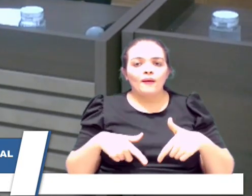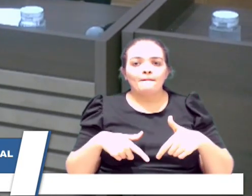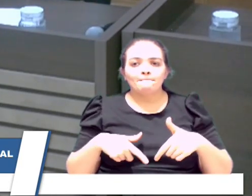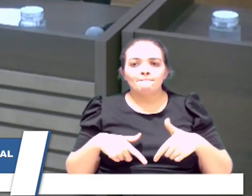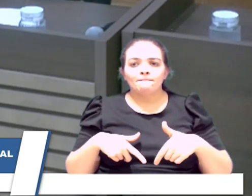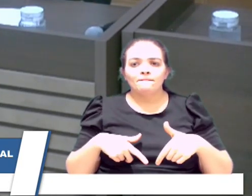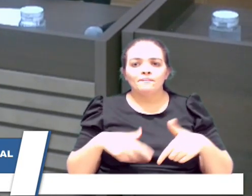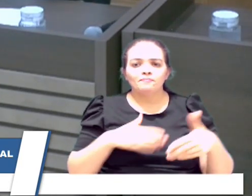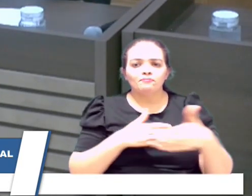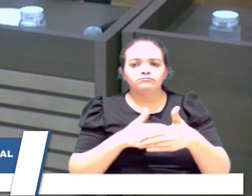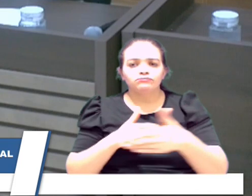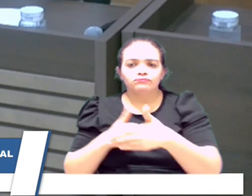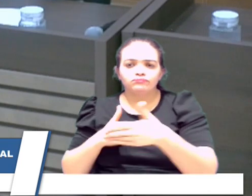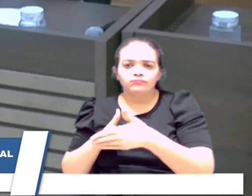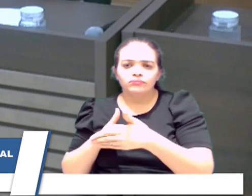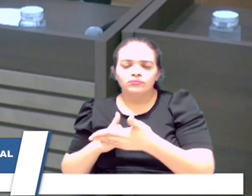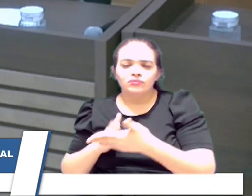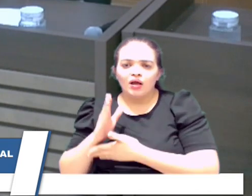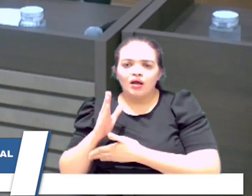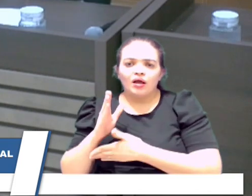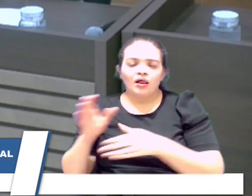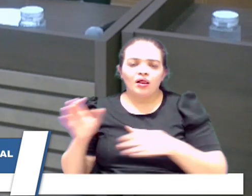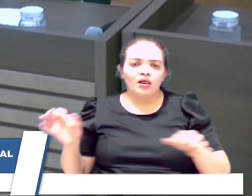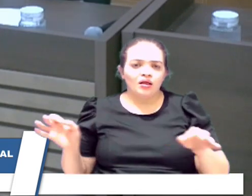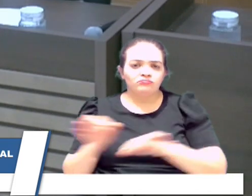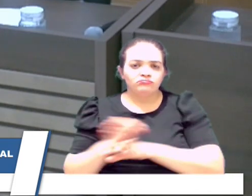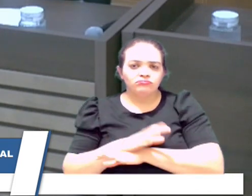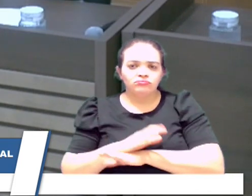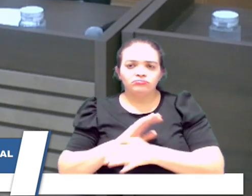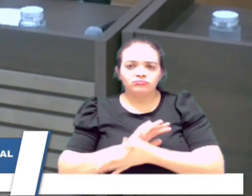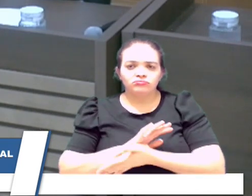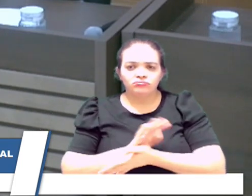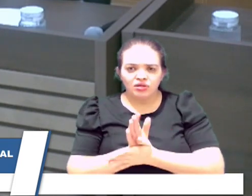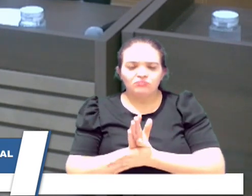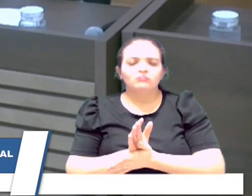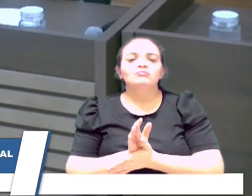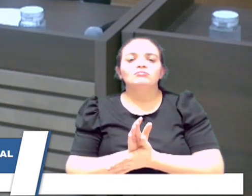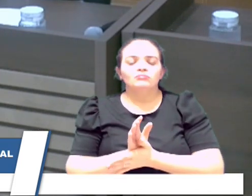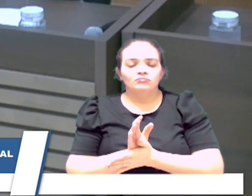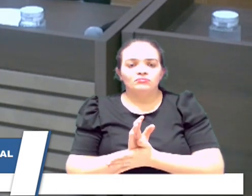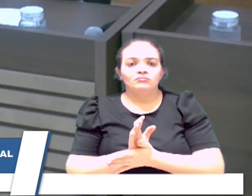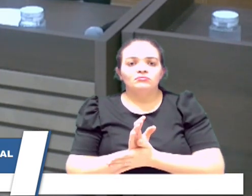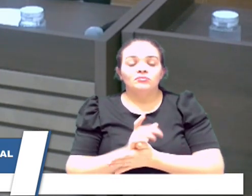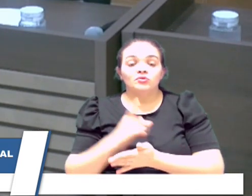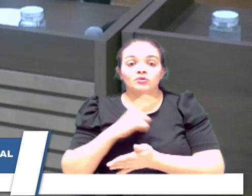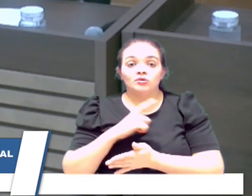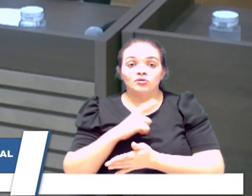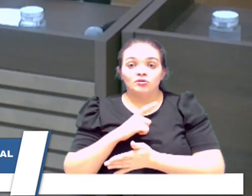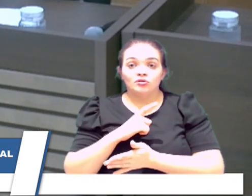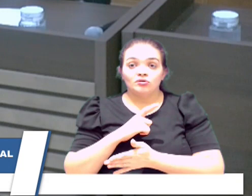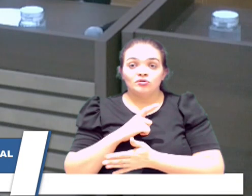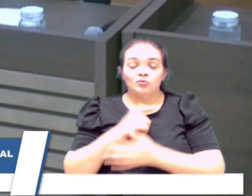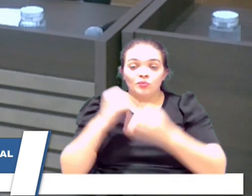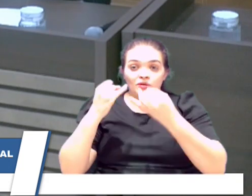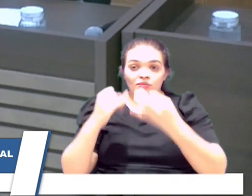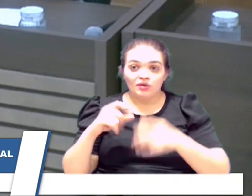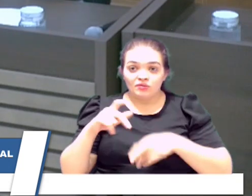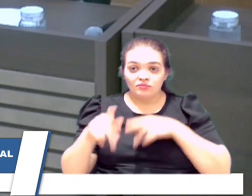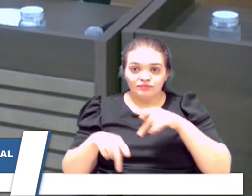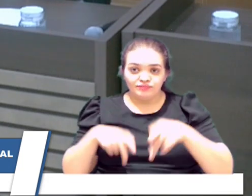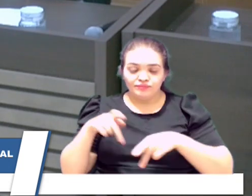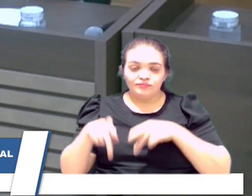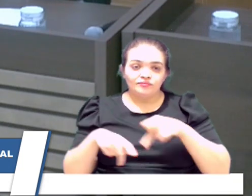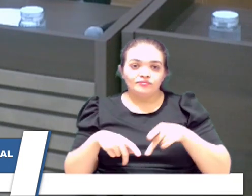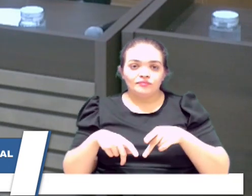barreiras, acabar com o preconceito. Existe um ditado popular que